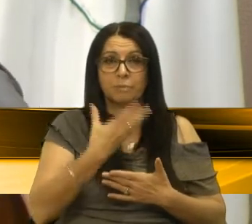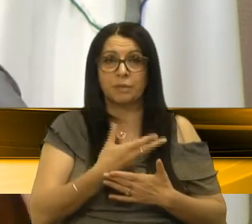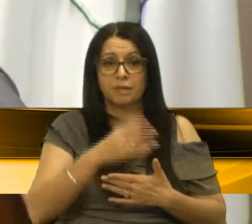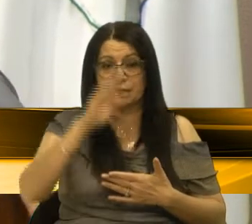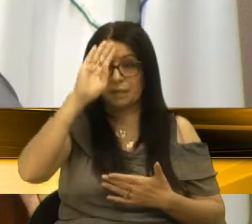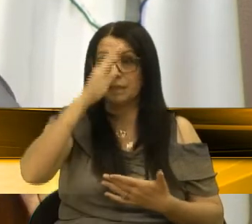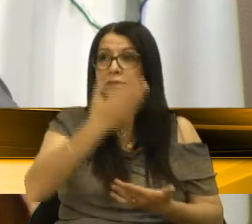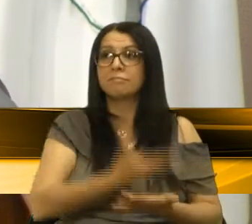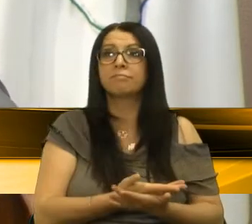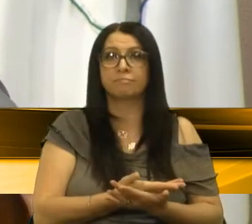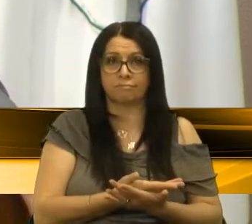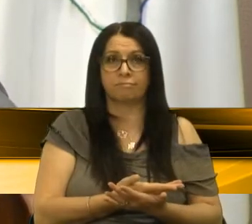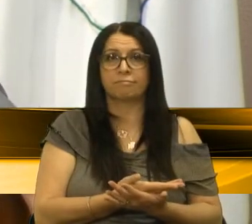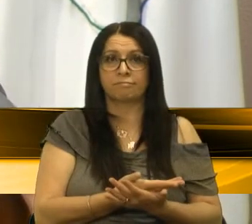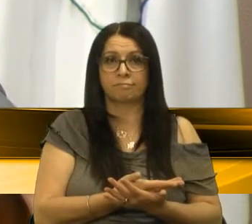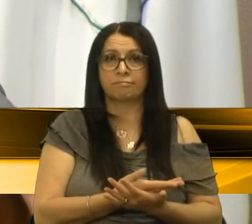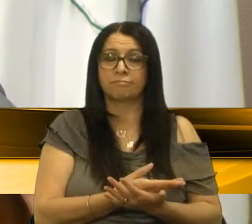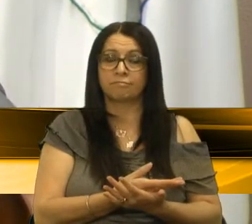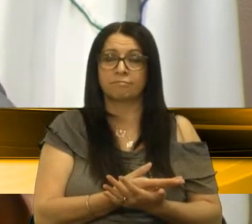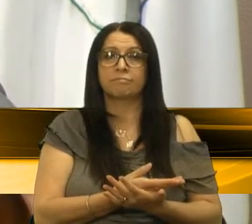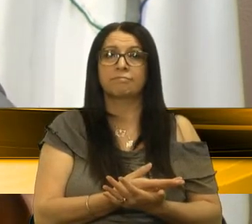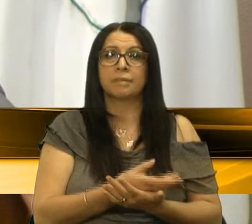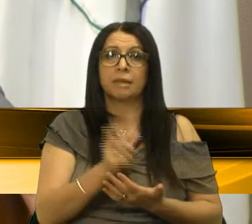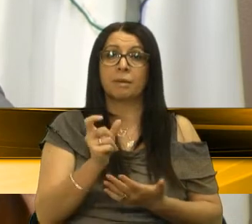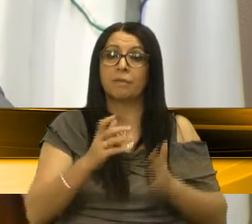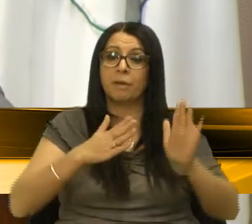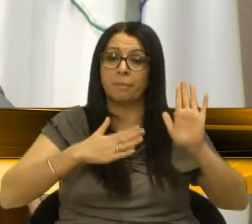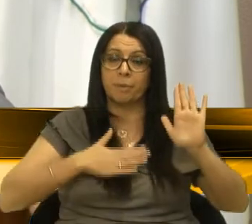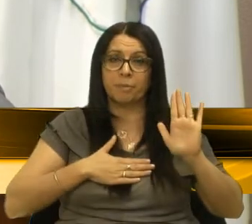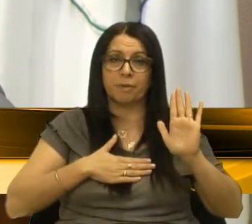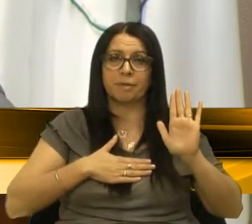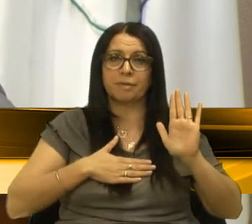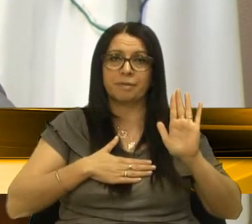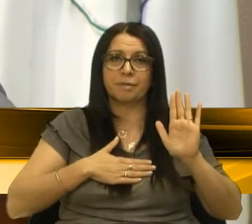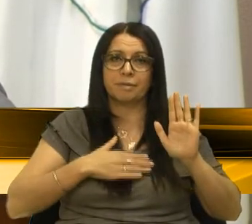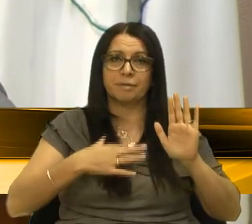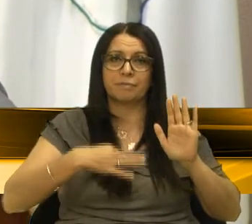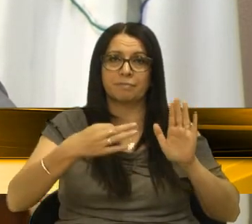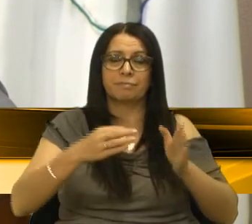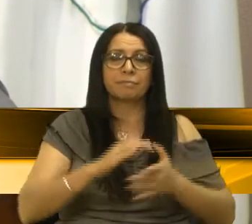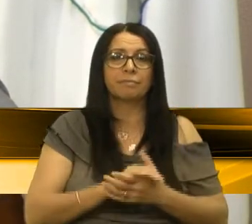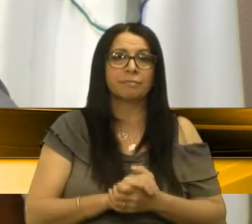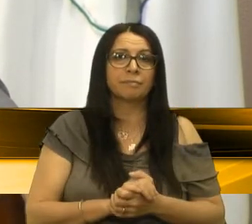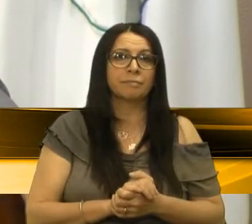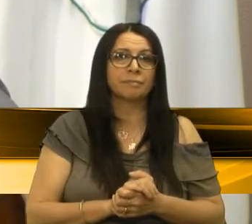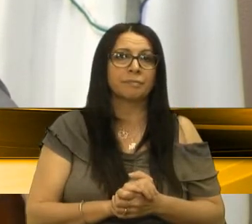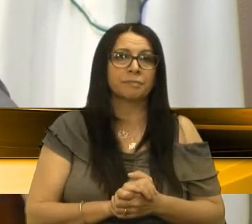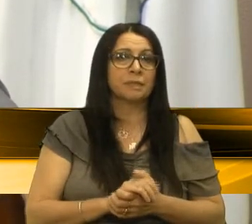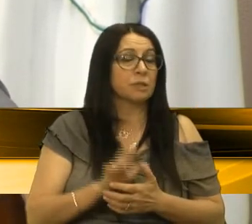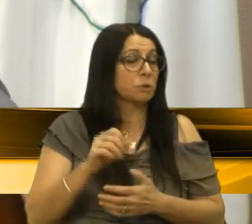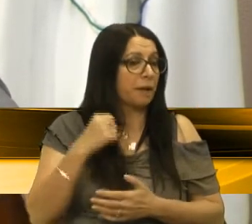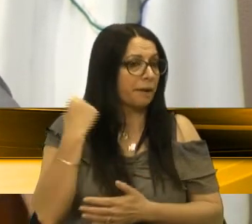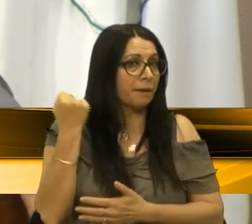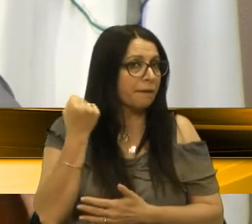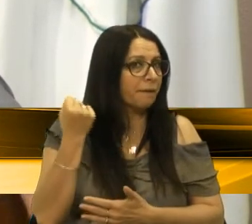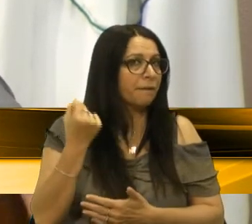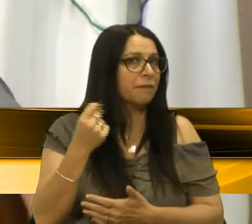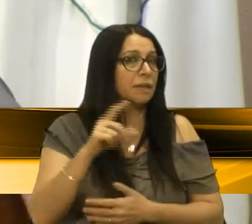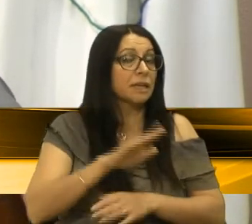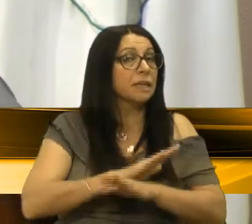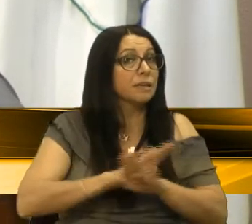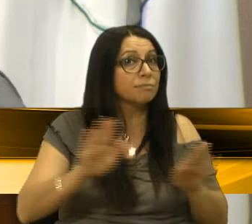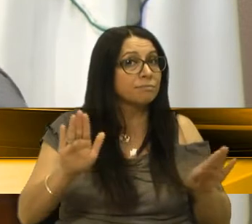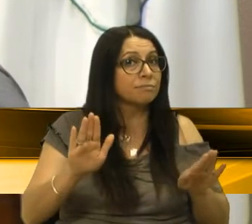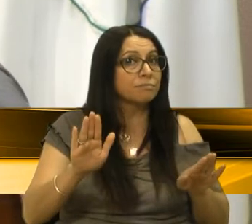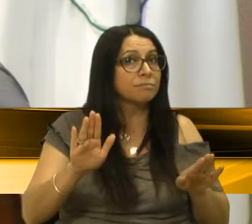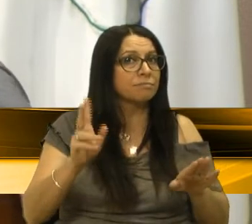acredita na palavra e na promessa dos candidatos. Isso é muito grave e tem que acabar isso